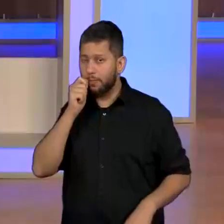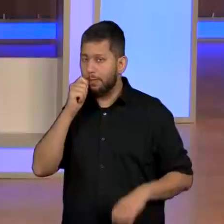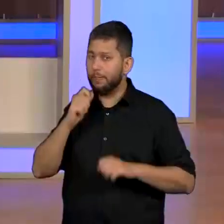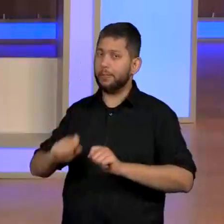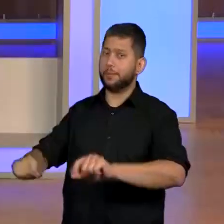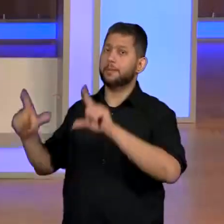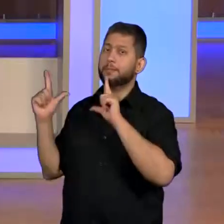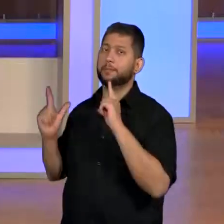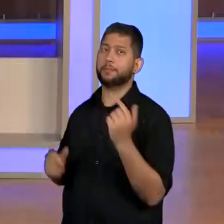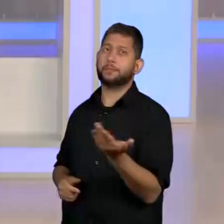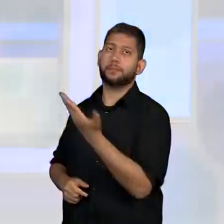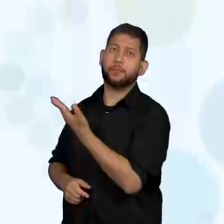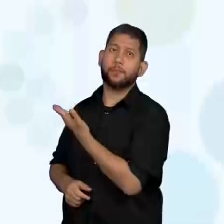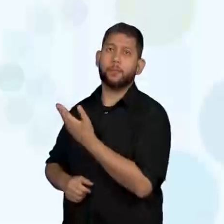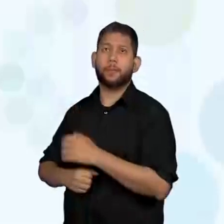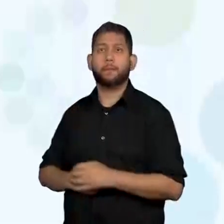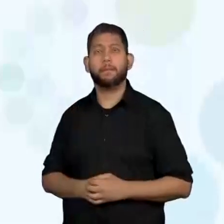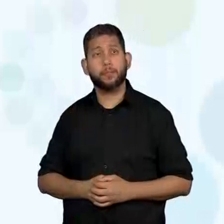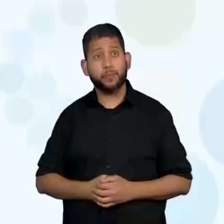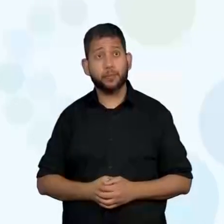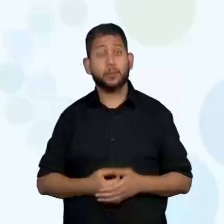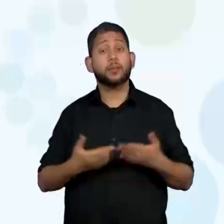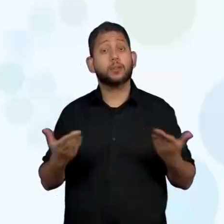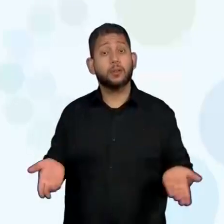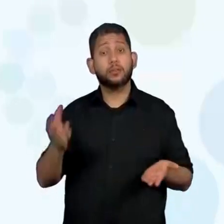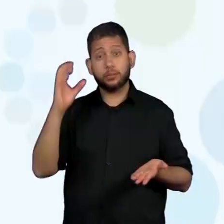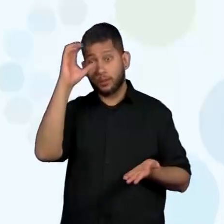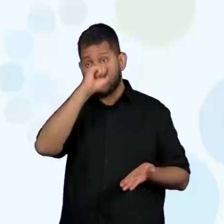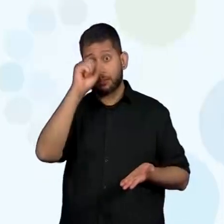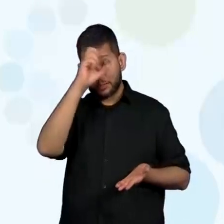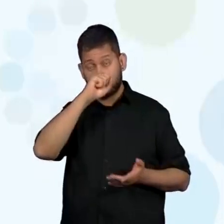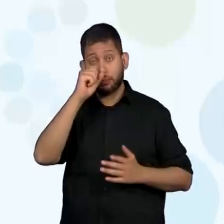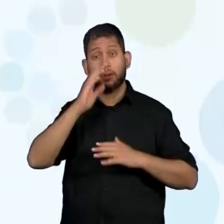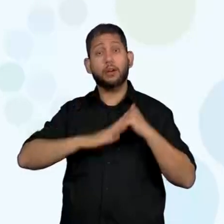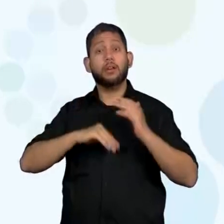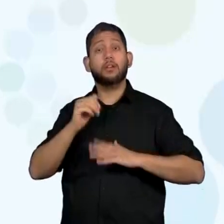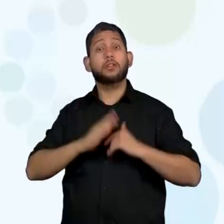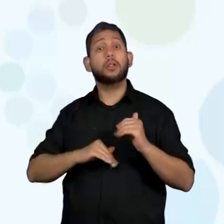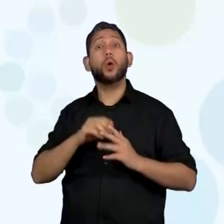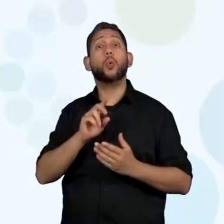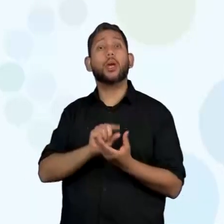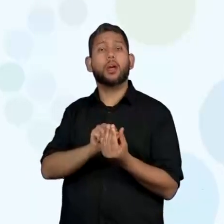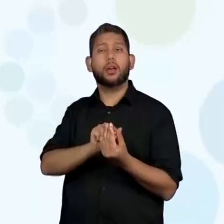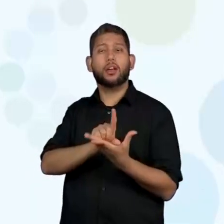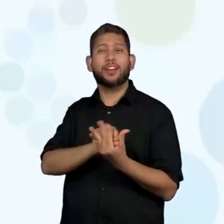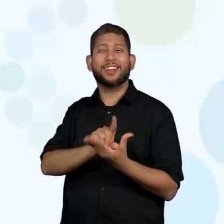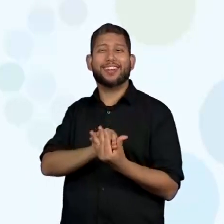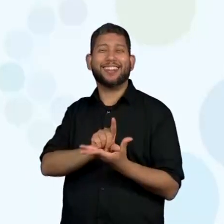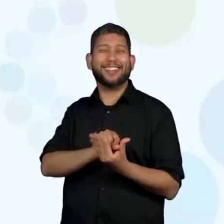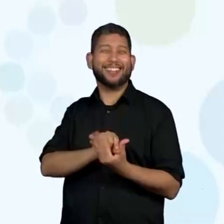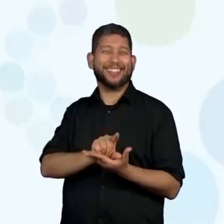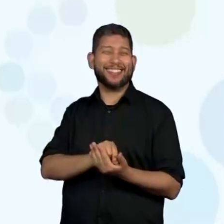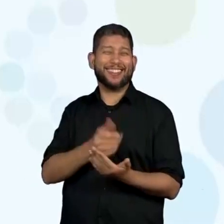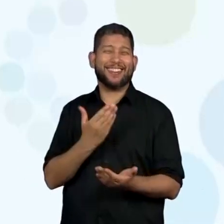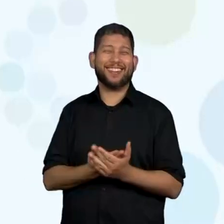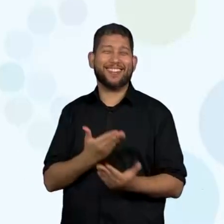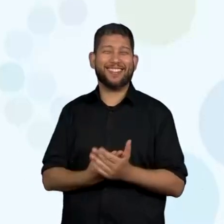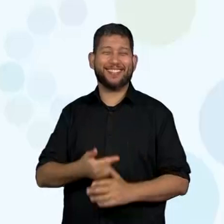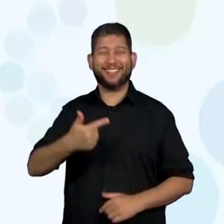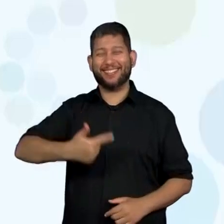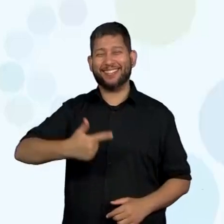cá Olha só professora aprendendo a fazer um origami 2 sabe fazer